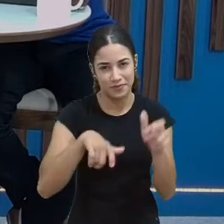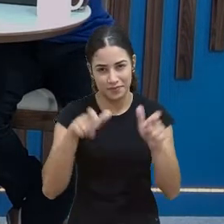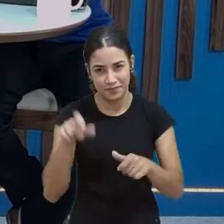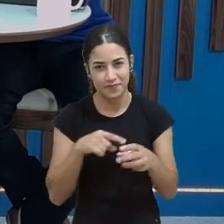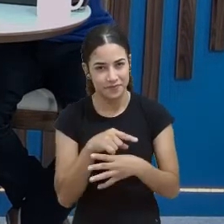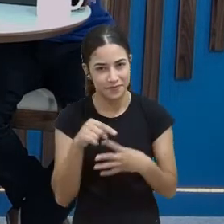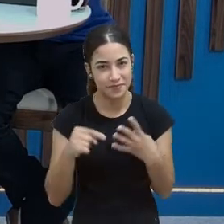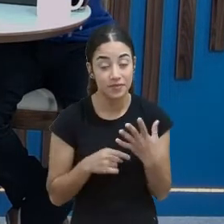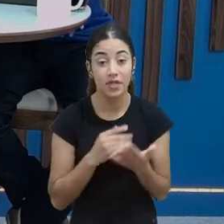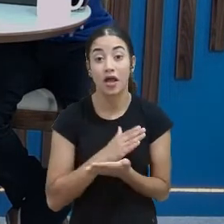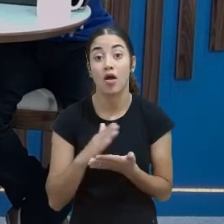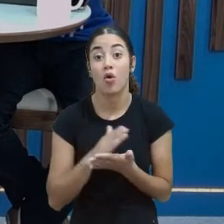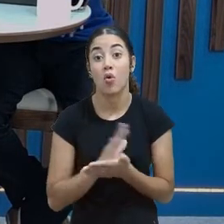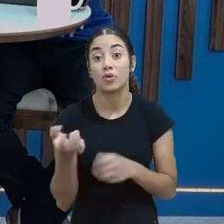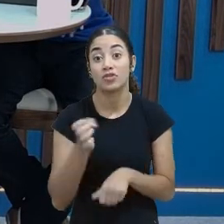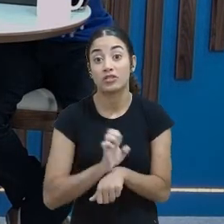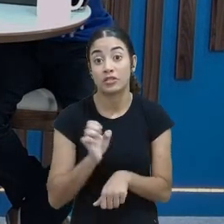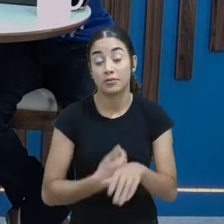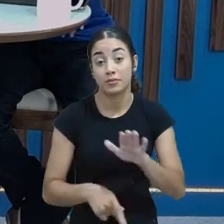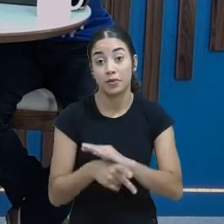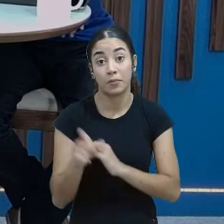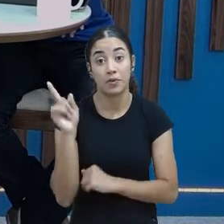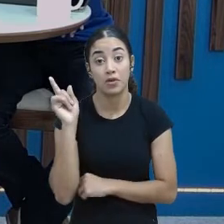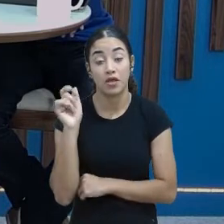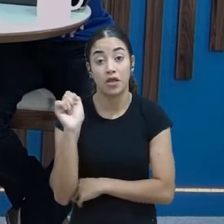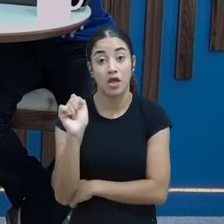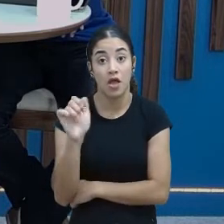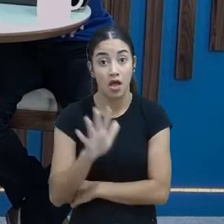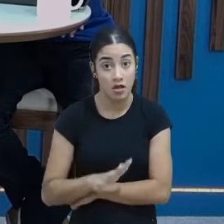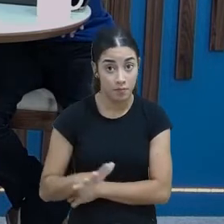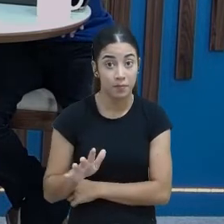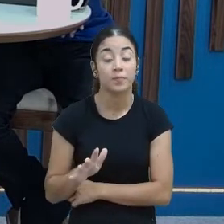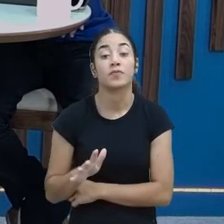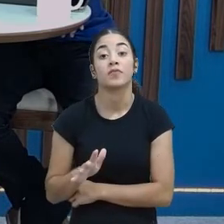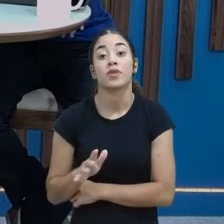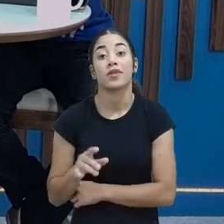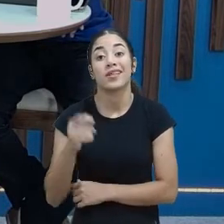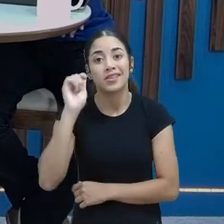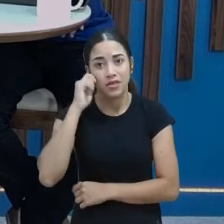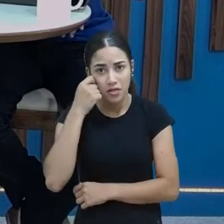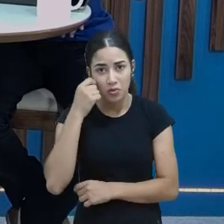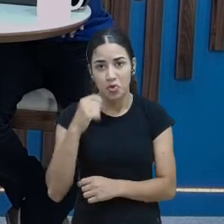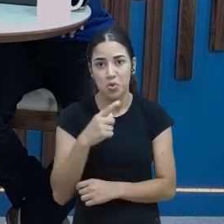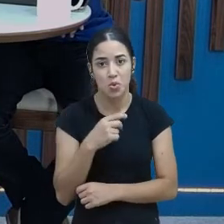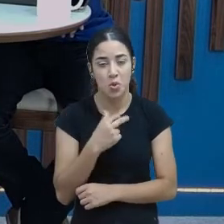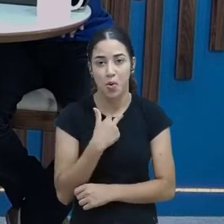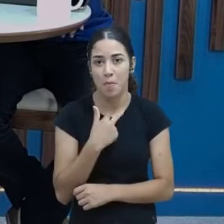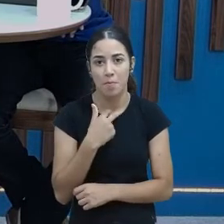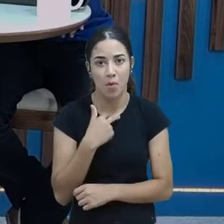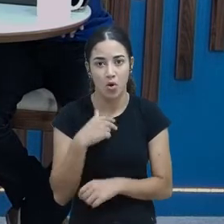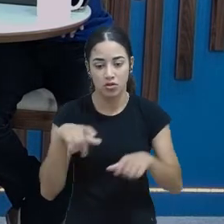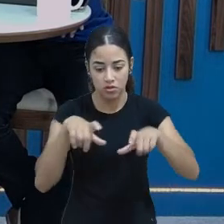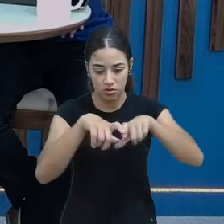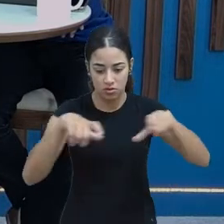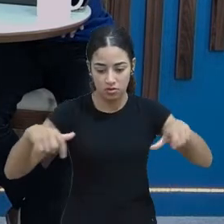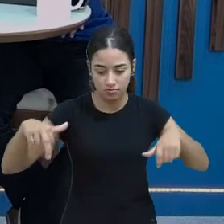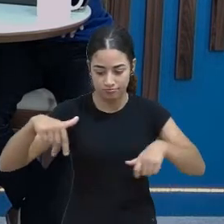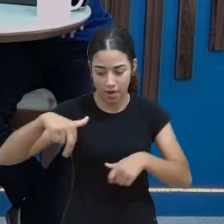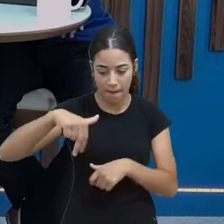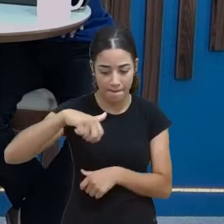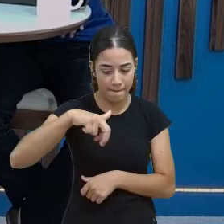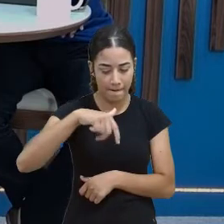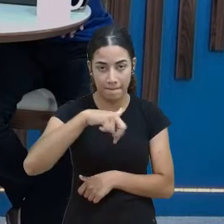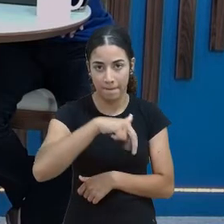que em alguns estados americanos, os negros eles não podiam andar na calçada. Né? Eles